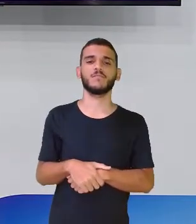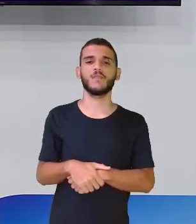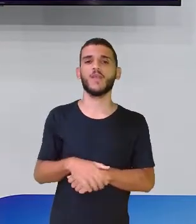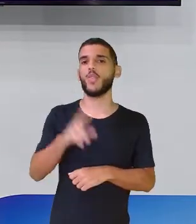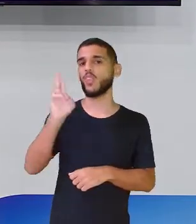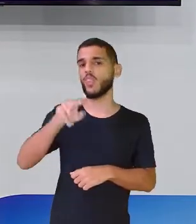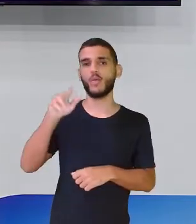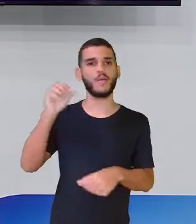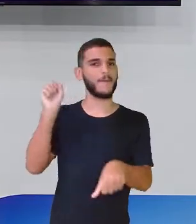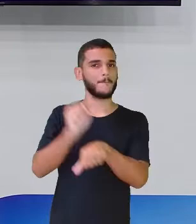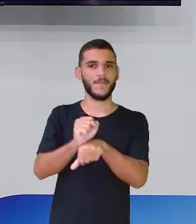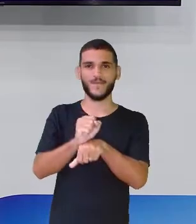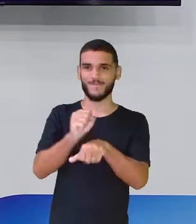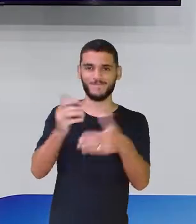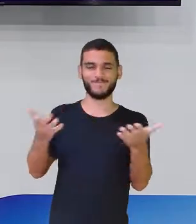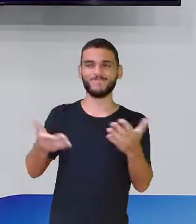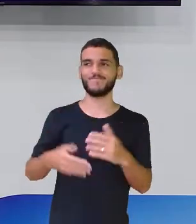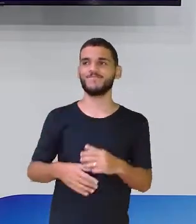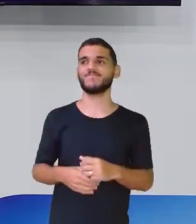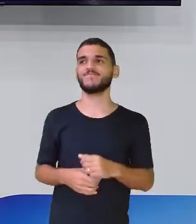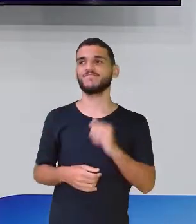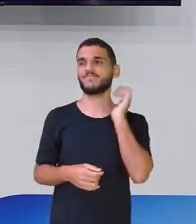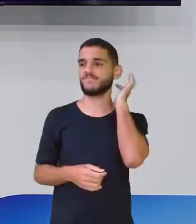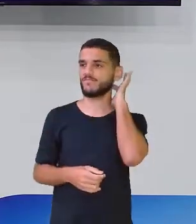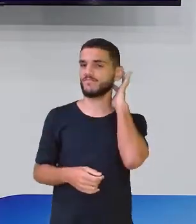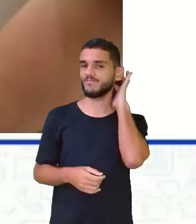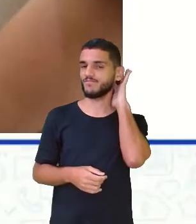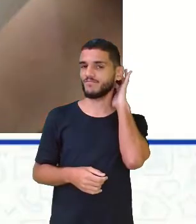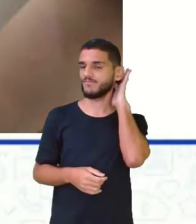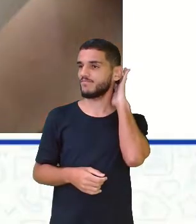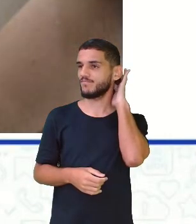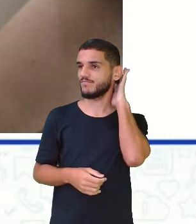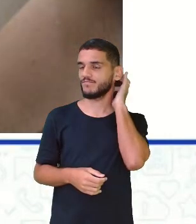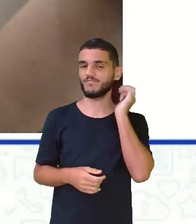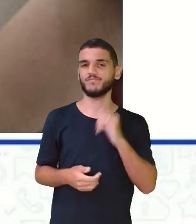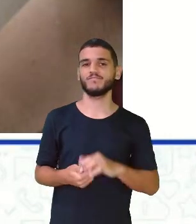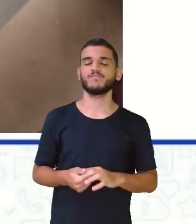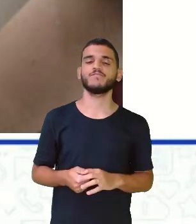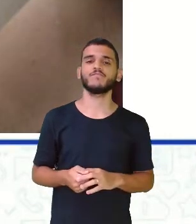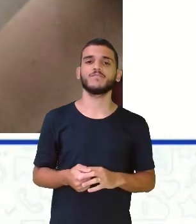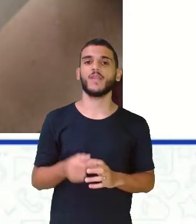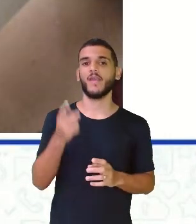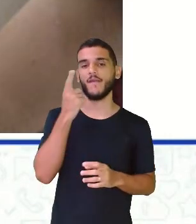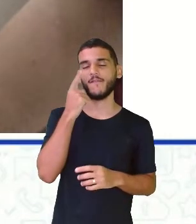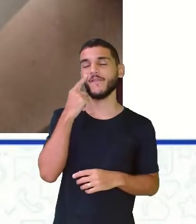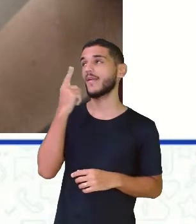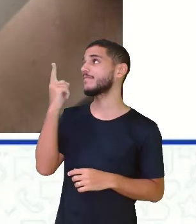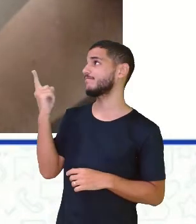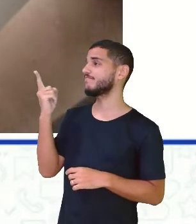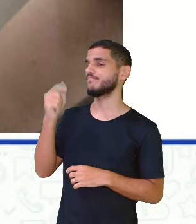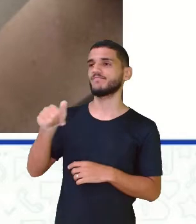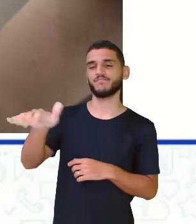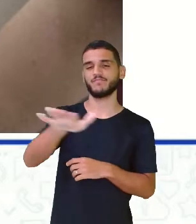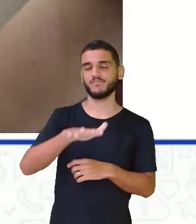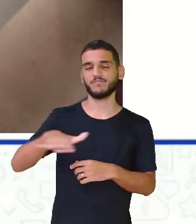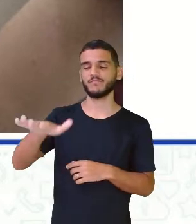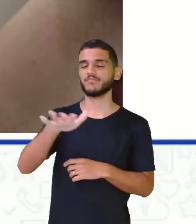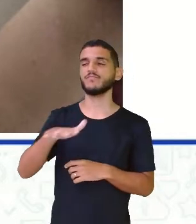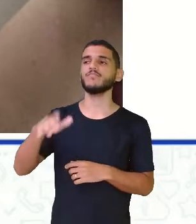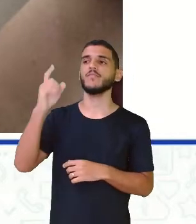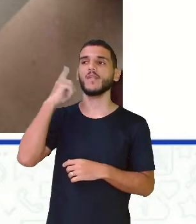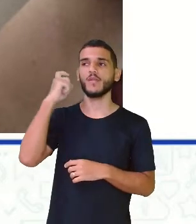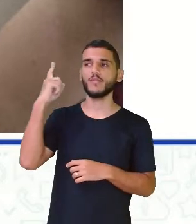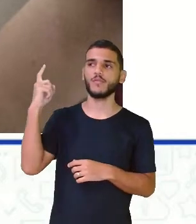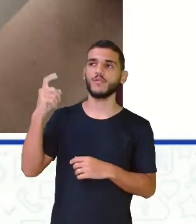param nunca. Vamos seguindo. Aí, a gente vai ver uma situação de paisagem sonora.